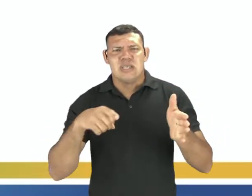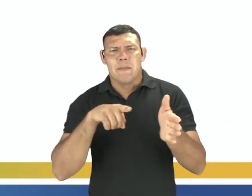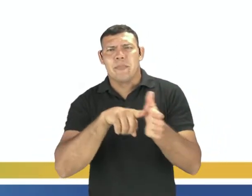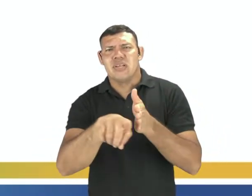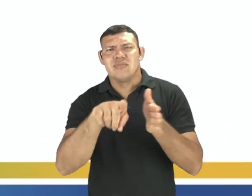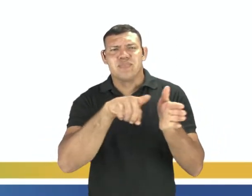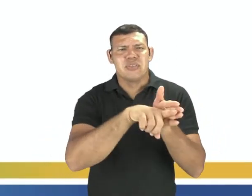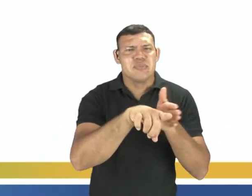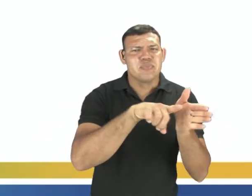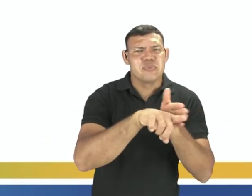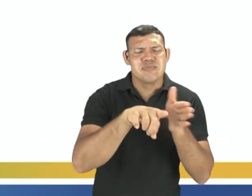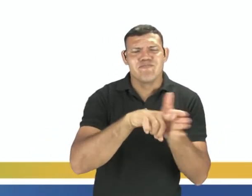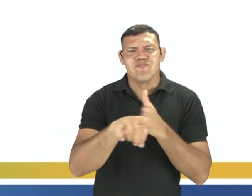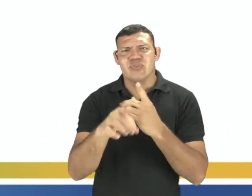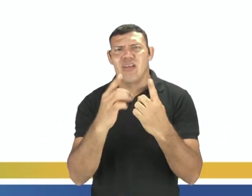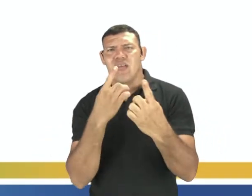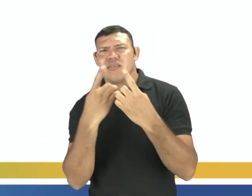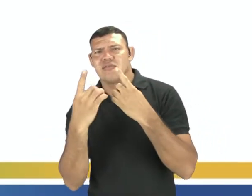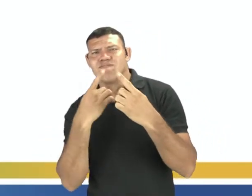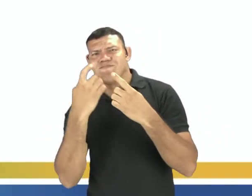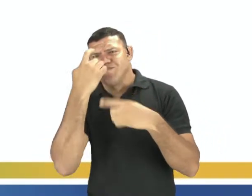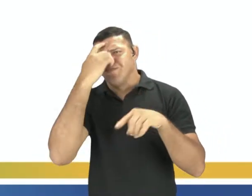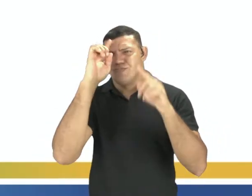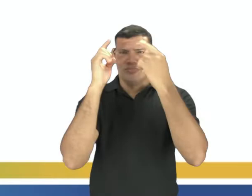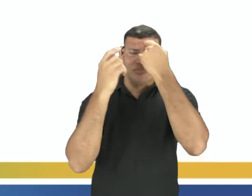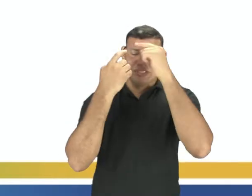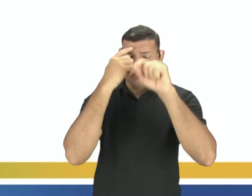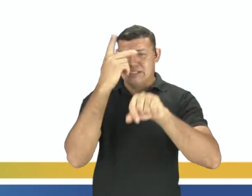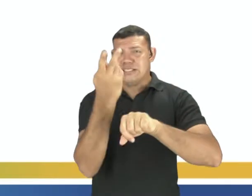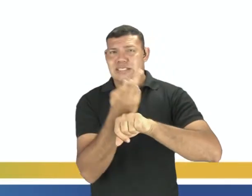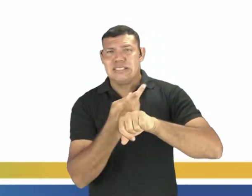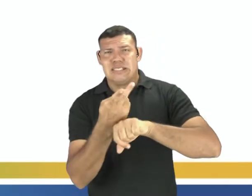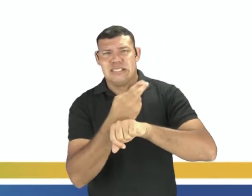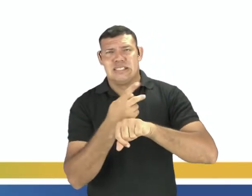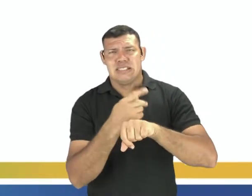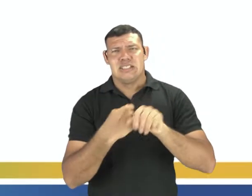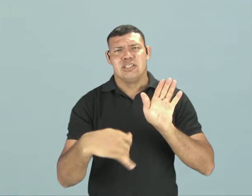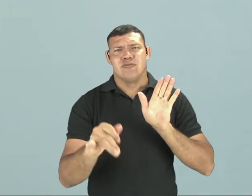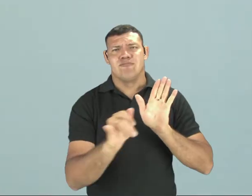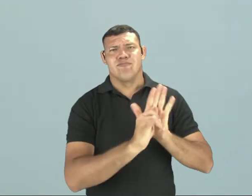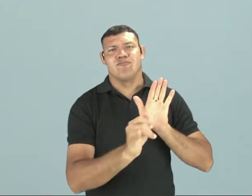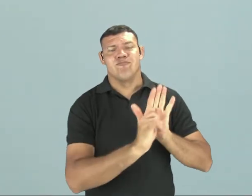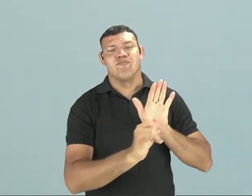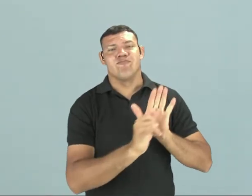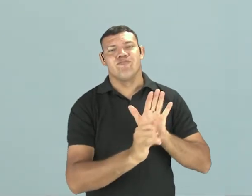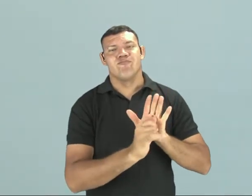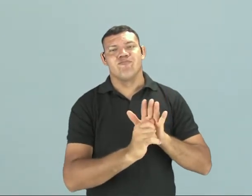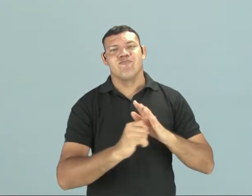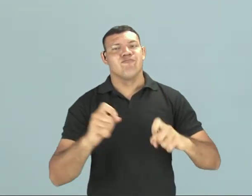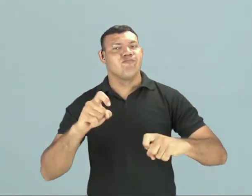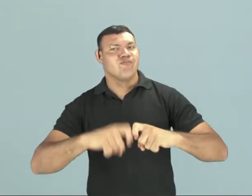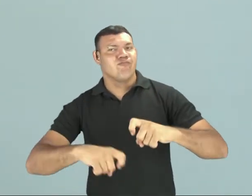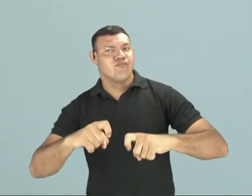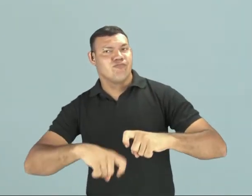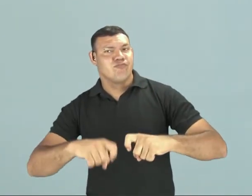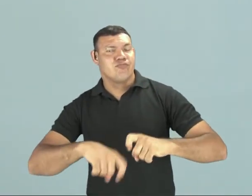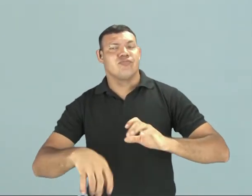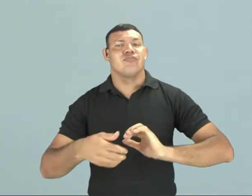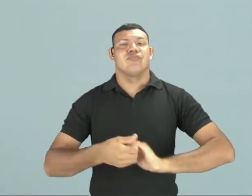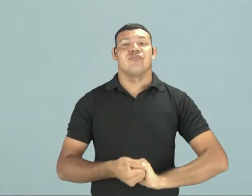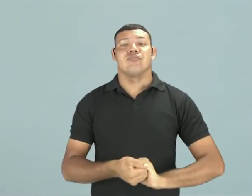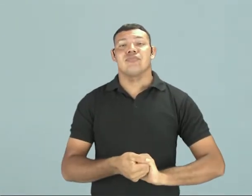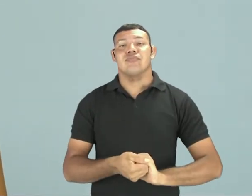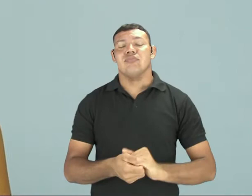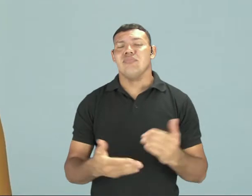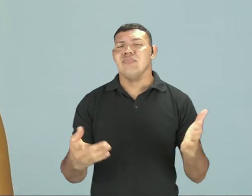perguntas e discutir ideias e o início à busca da tua identidade sexual. Então, nesse momento, é